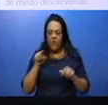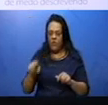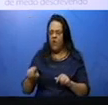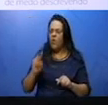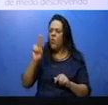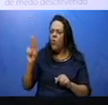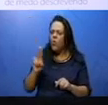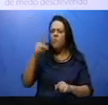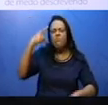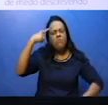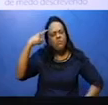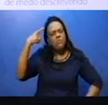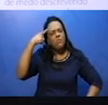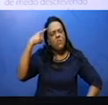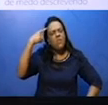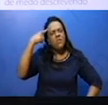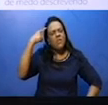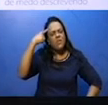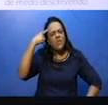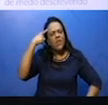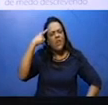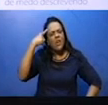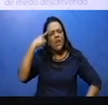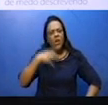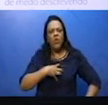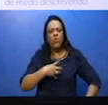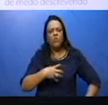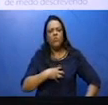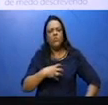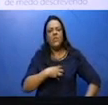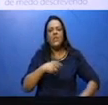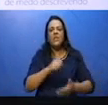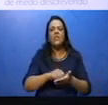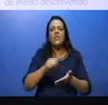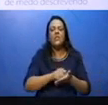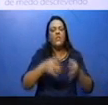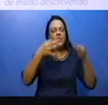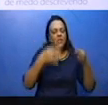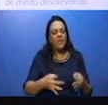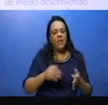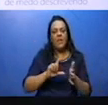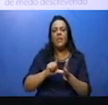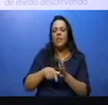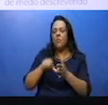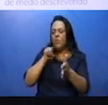vocês. Tirem a dúvida com o professor responsável por cada um